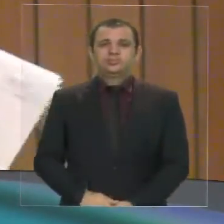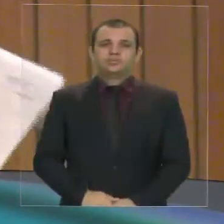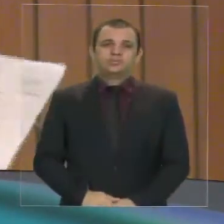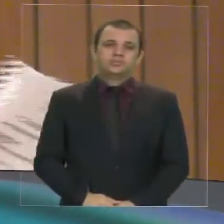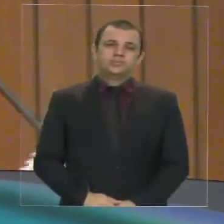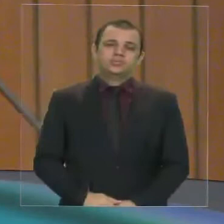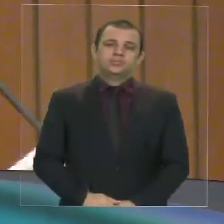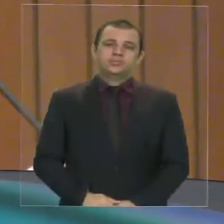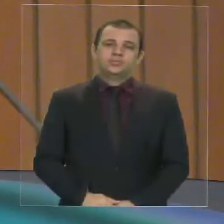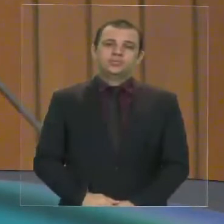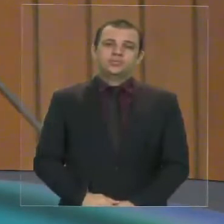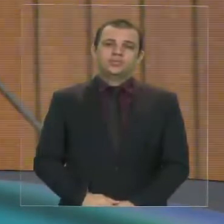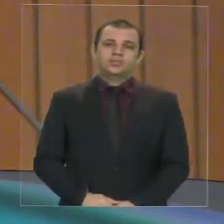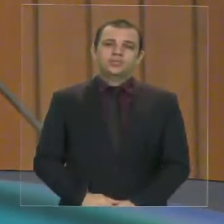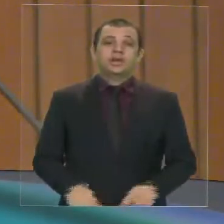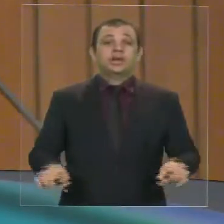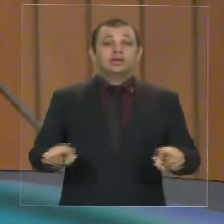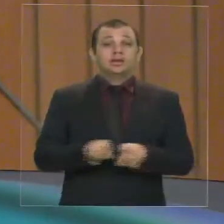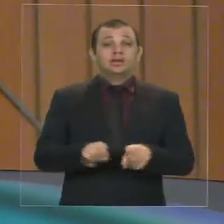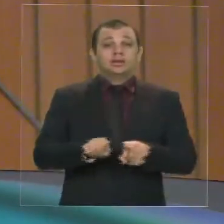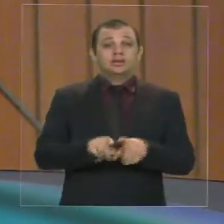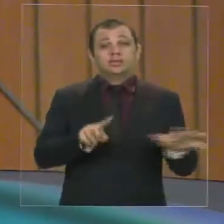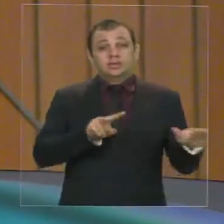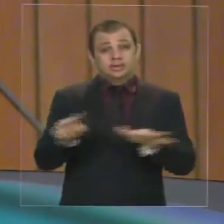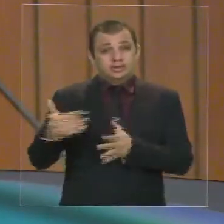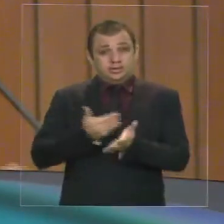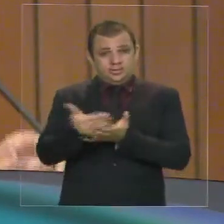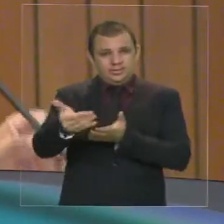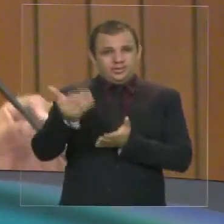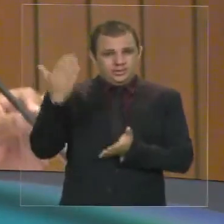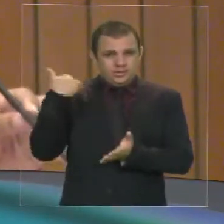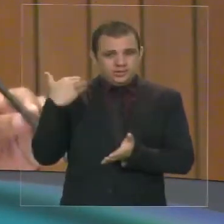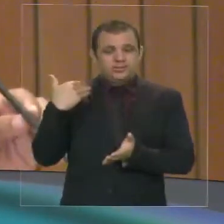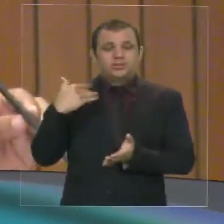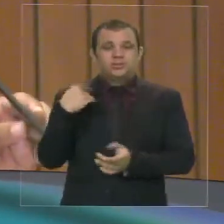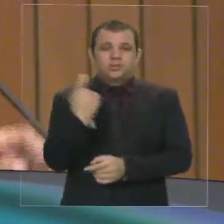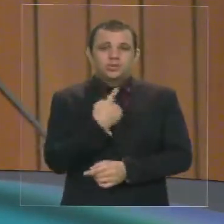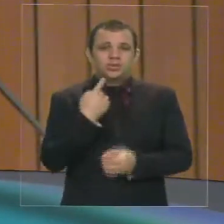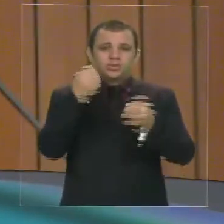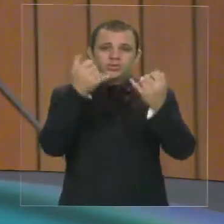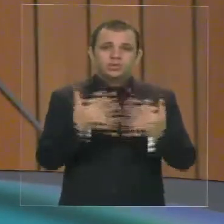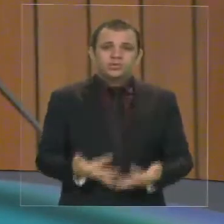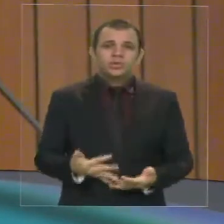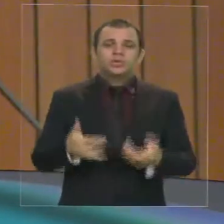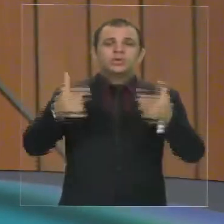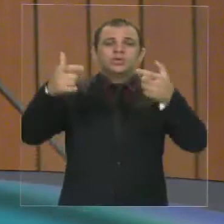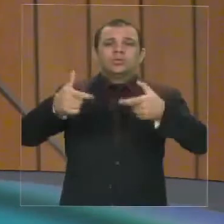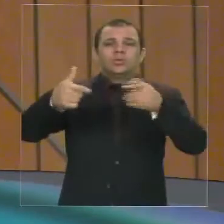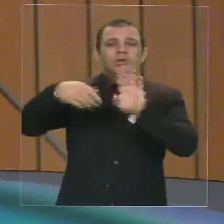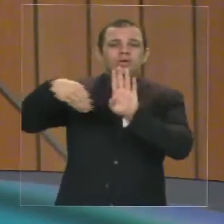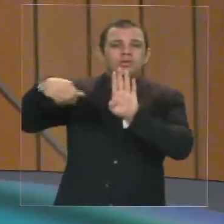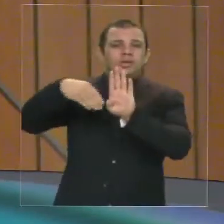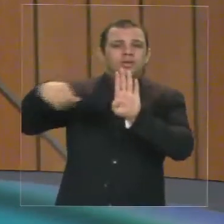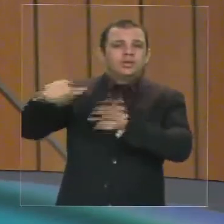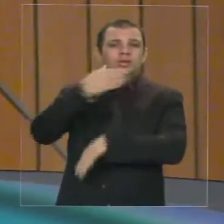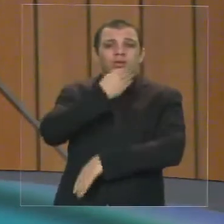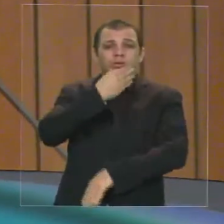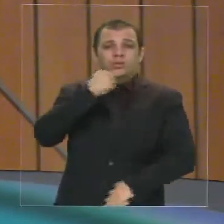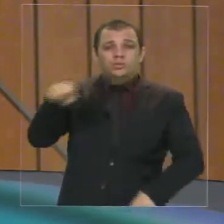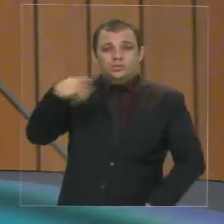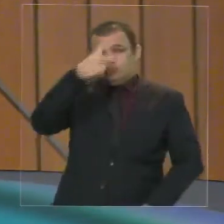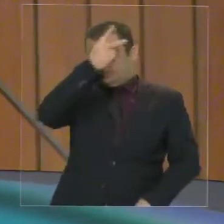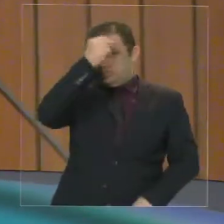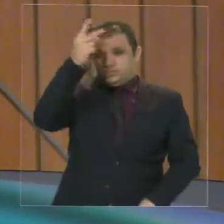No início da semana também, senhor presidente, nós destacamos que o prefeito de Barreirinhas já havia